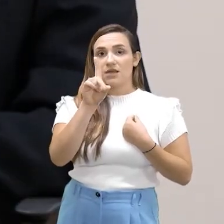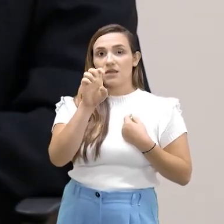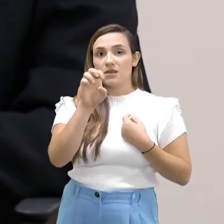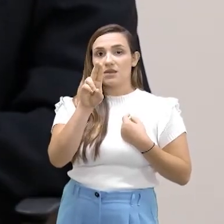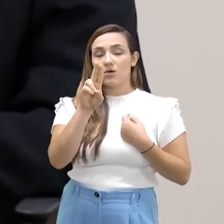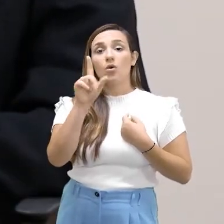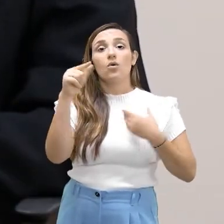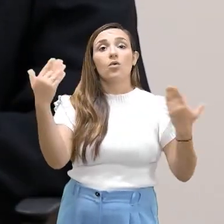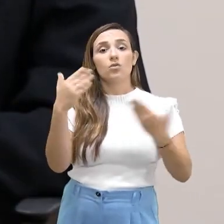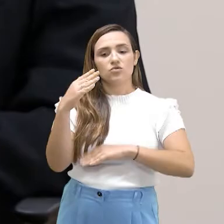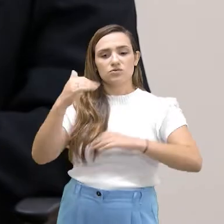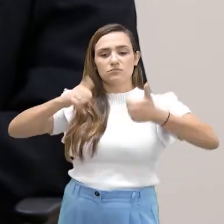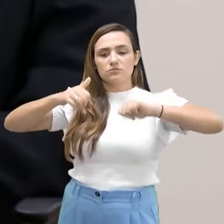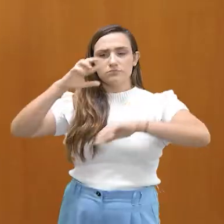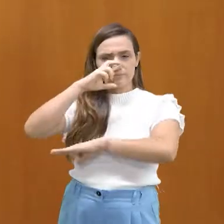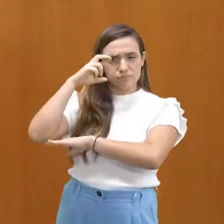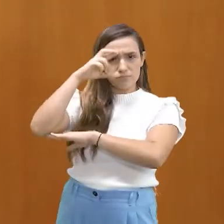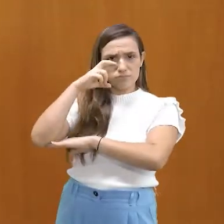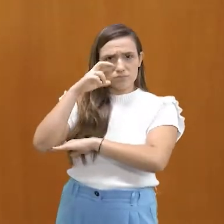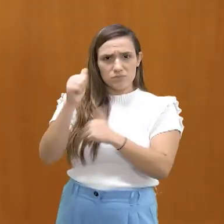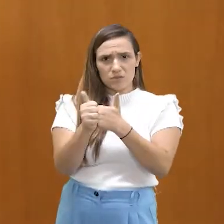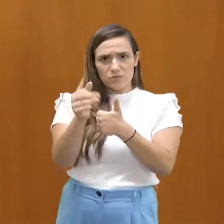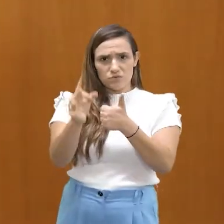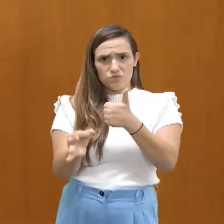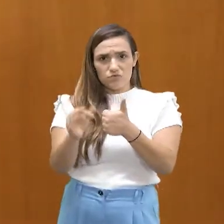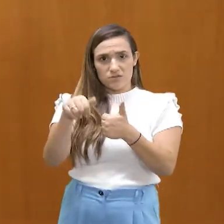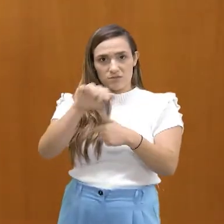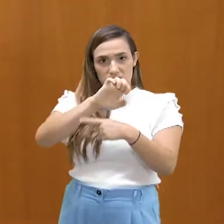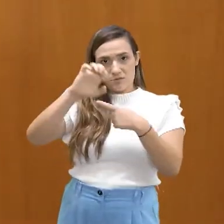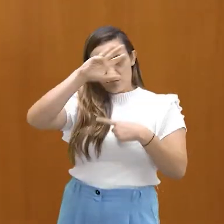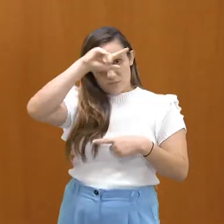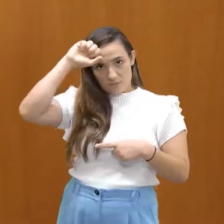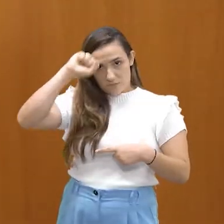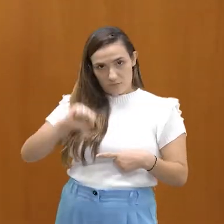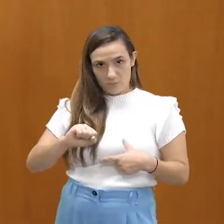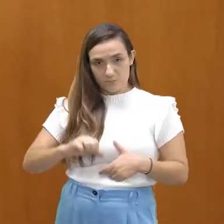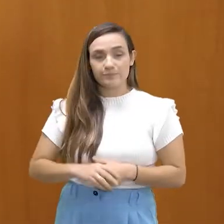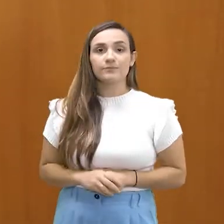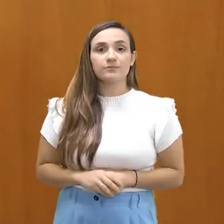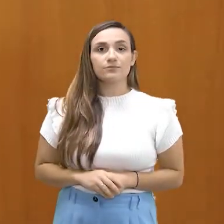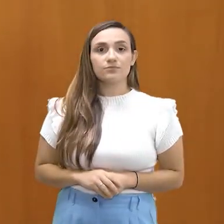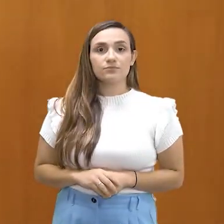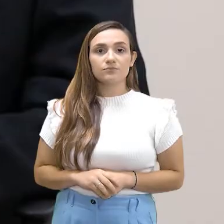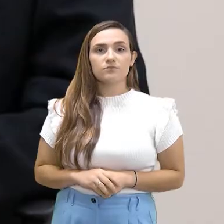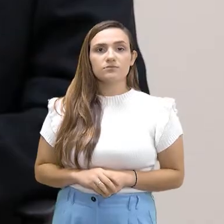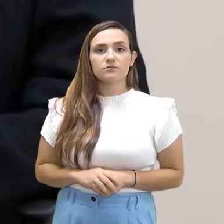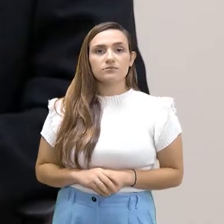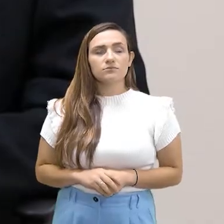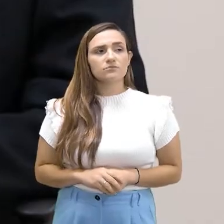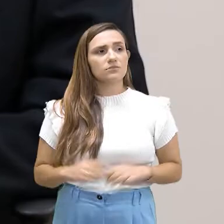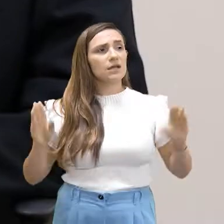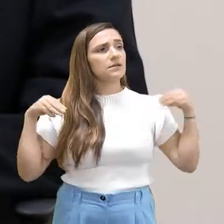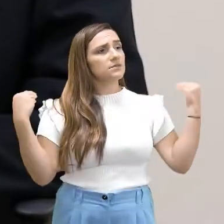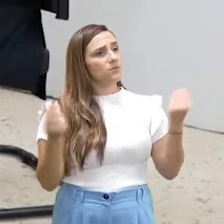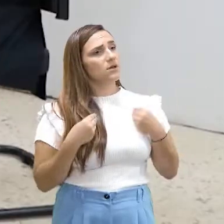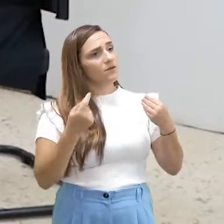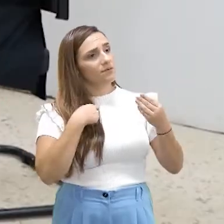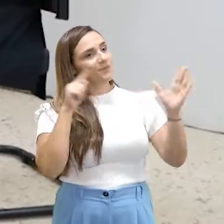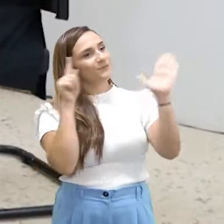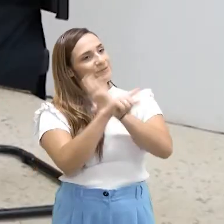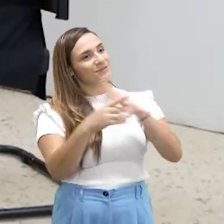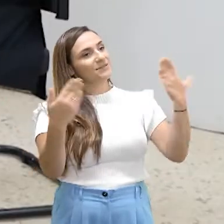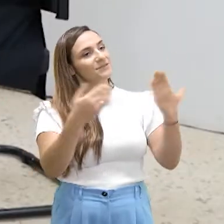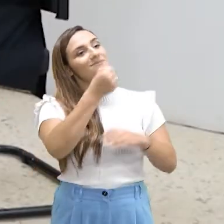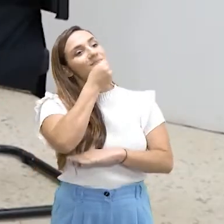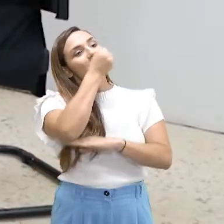de Corregedor-Geral de Justiça do Tribunal de Justiça de Mato Grosso do Sul. Desembargador, então vamos